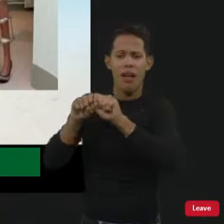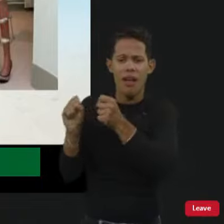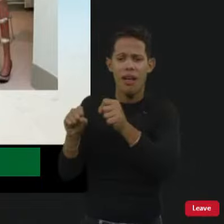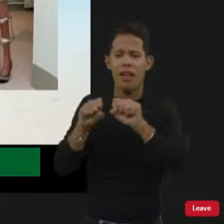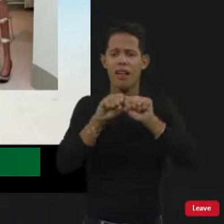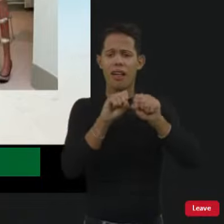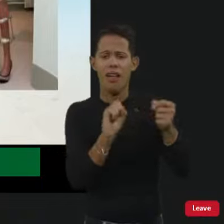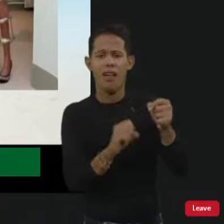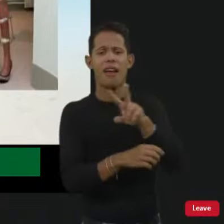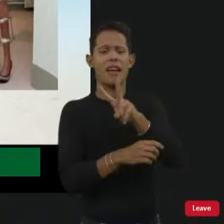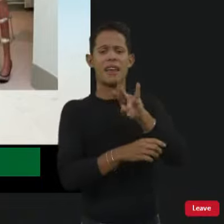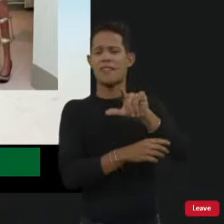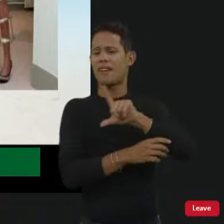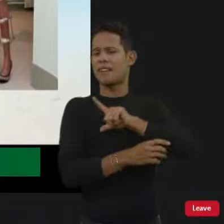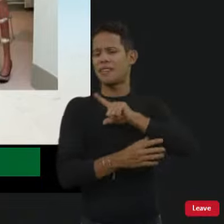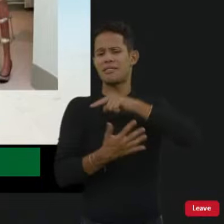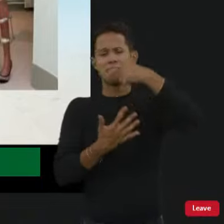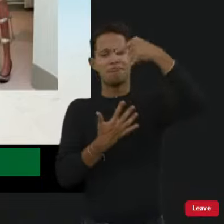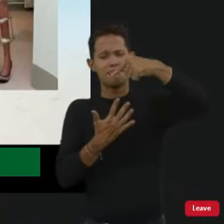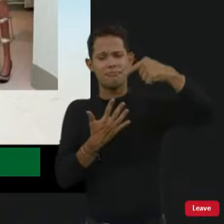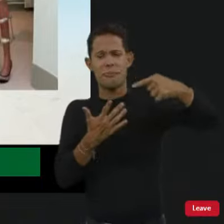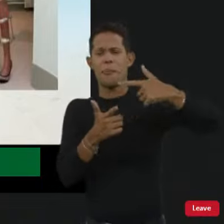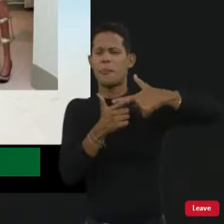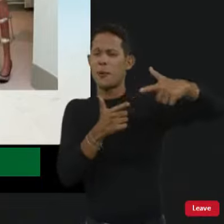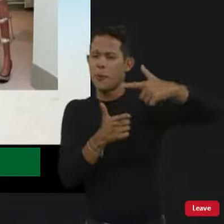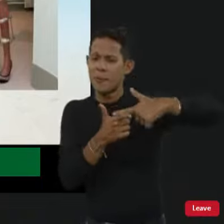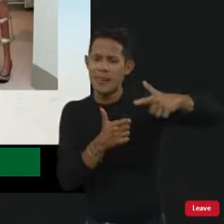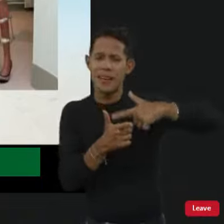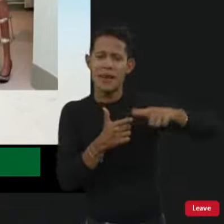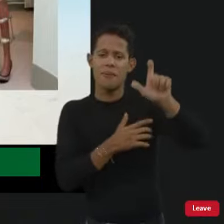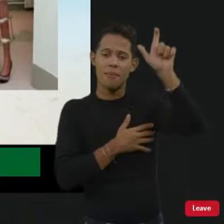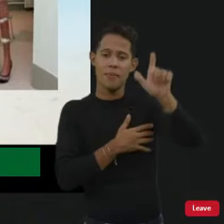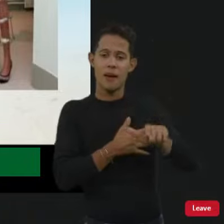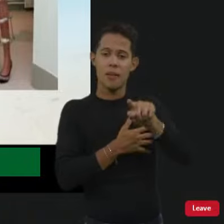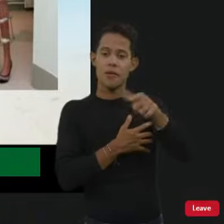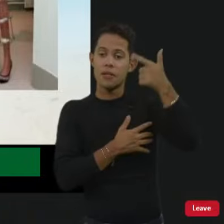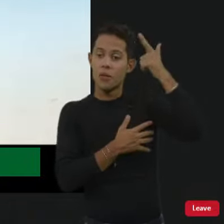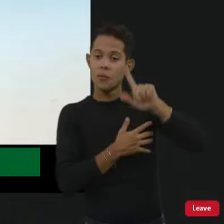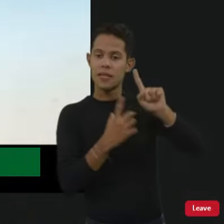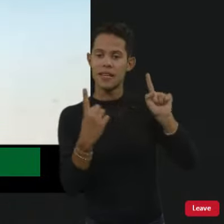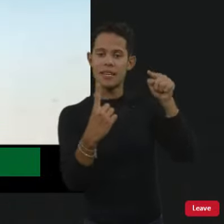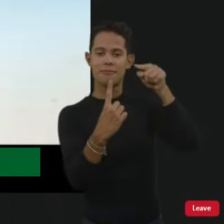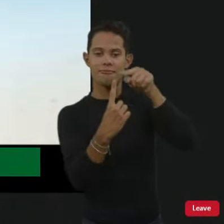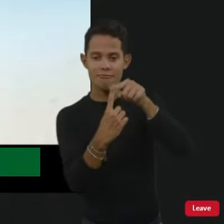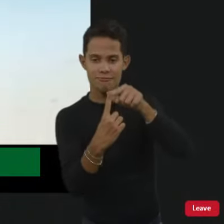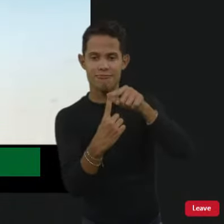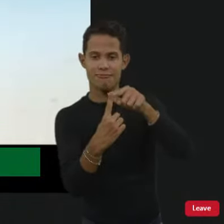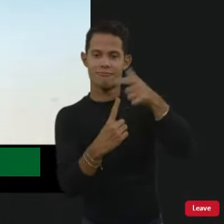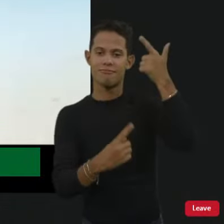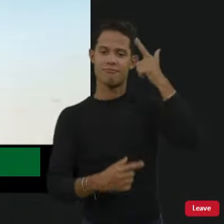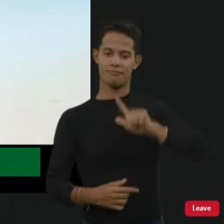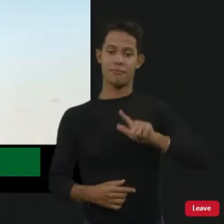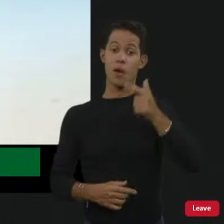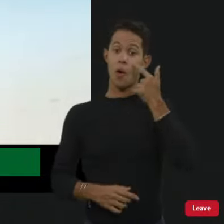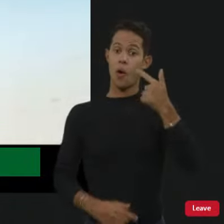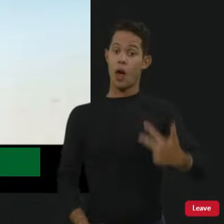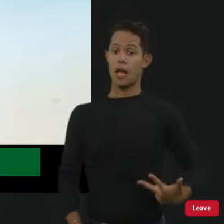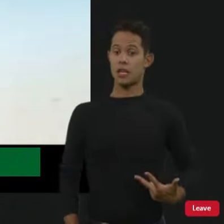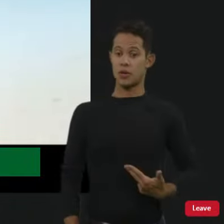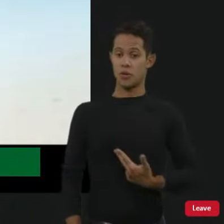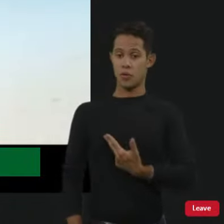gerar inúmeras comorbidades para que você possa alcançar este objetivo. Então, essa é a cirurgia, ó, você